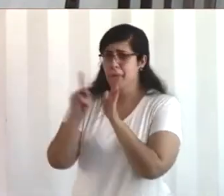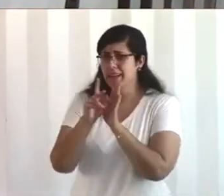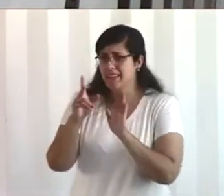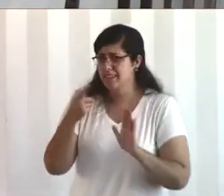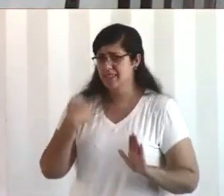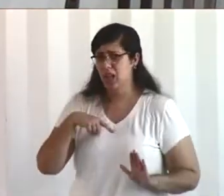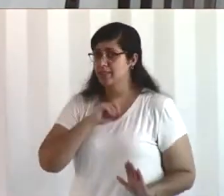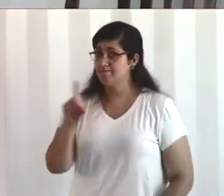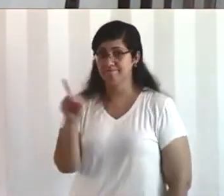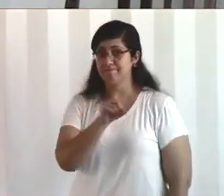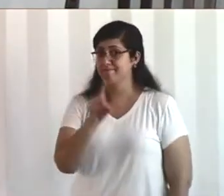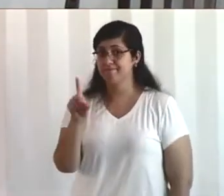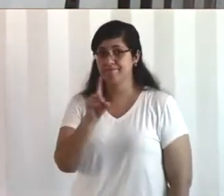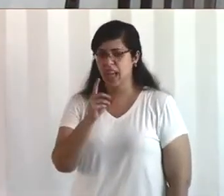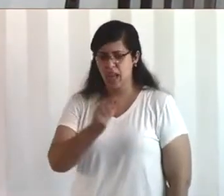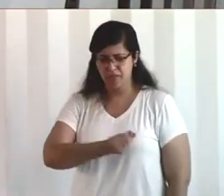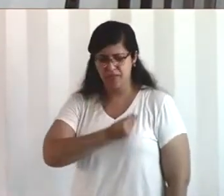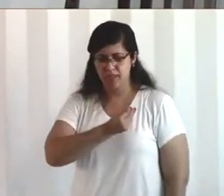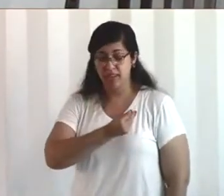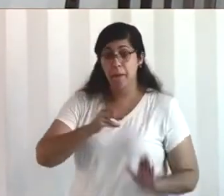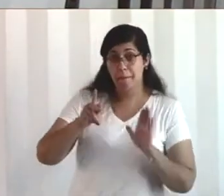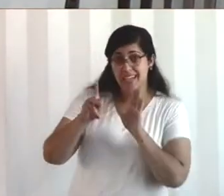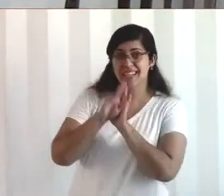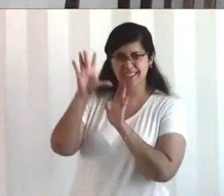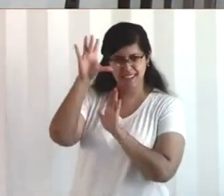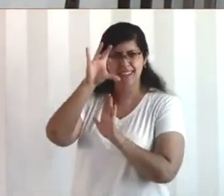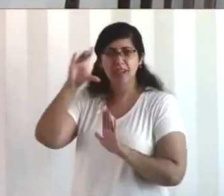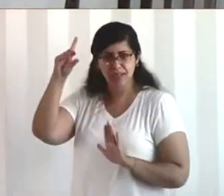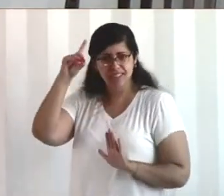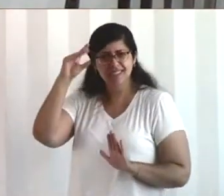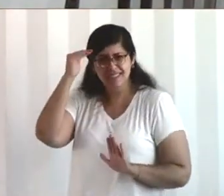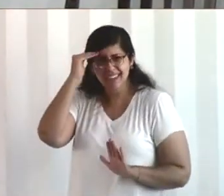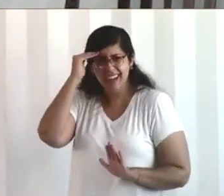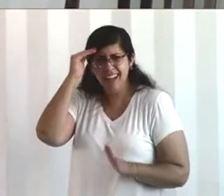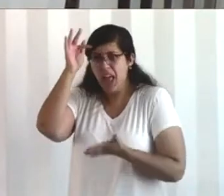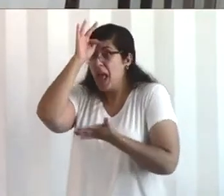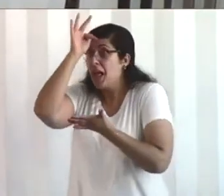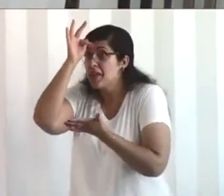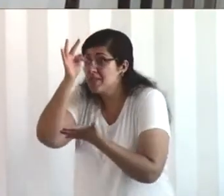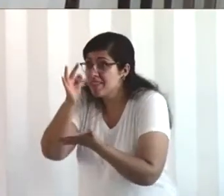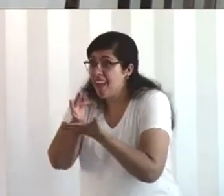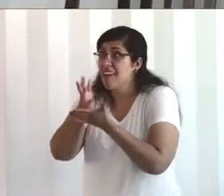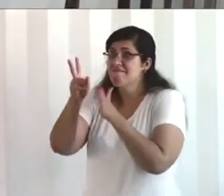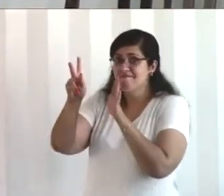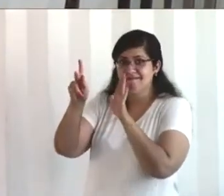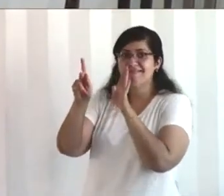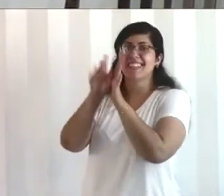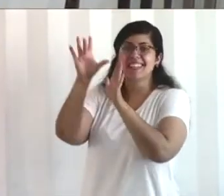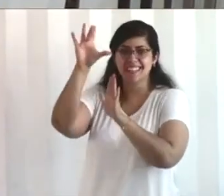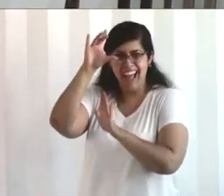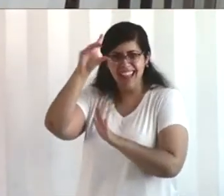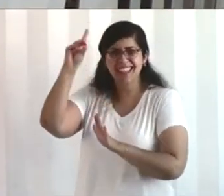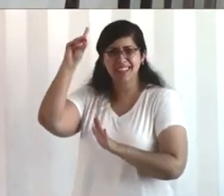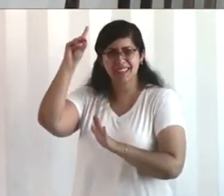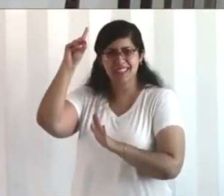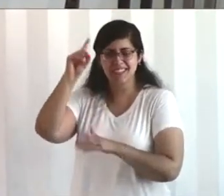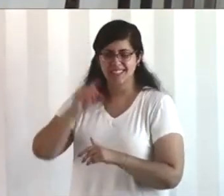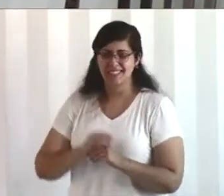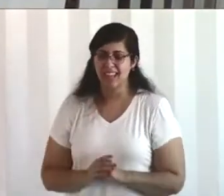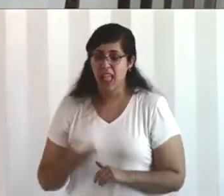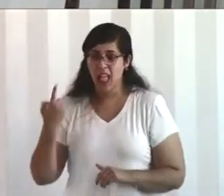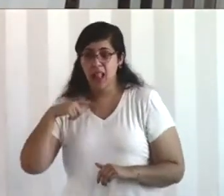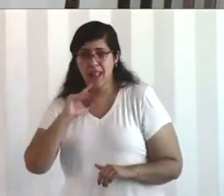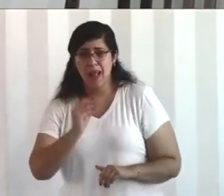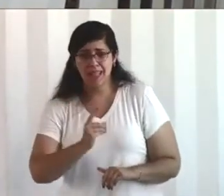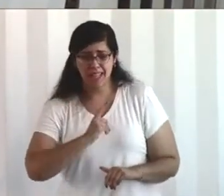pertence. A nossa fé é para Cristo. A nossa vida espiritual foi dada por Cristo para que nós tivéssemos vida